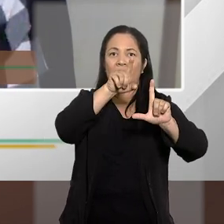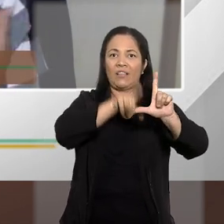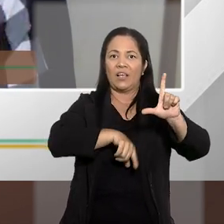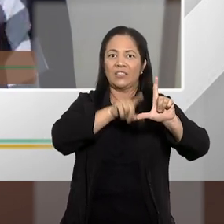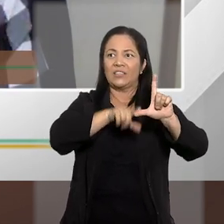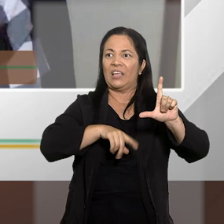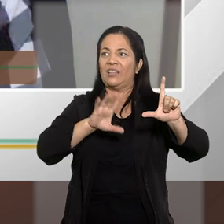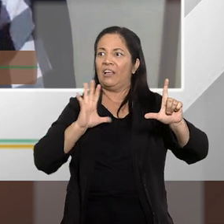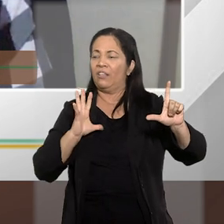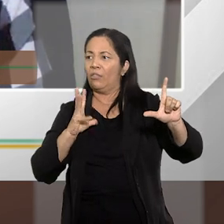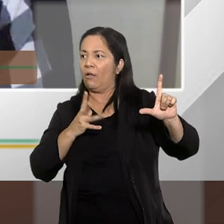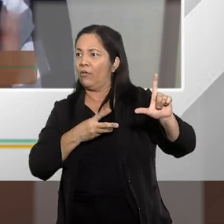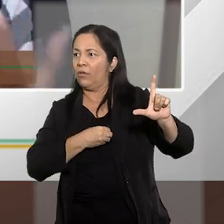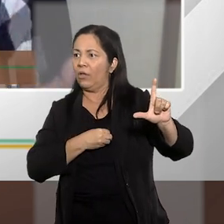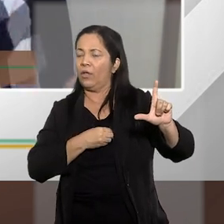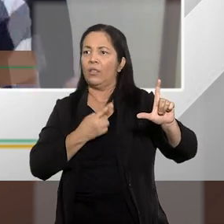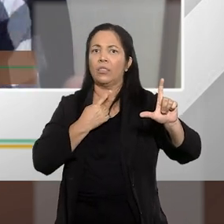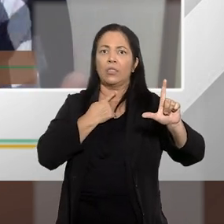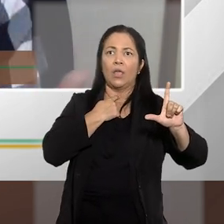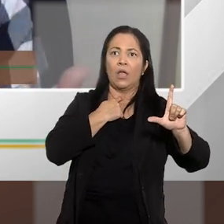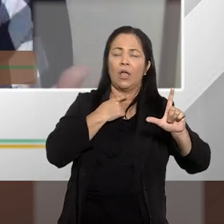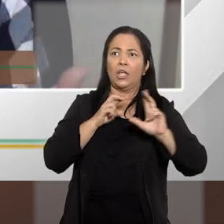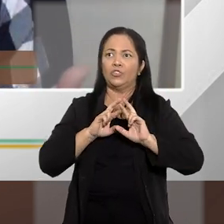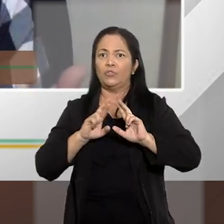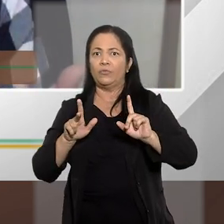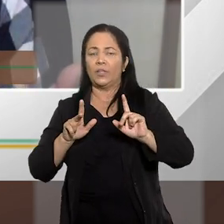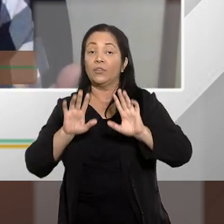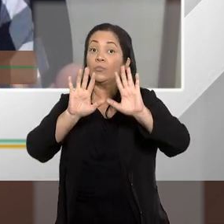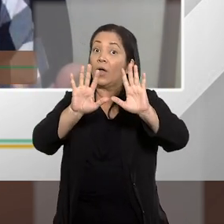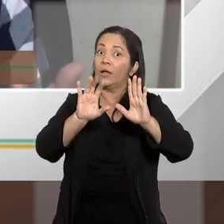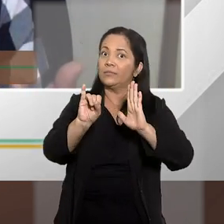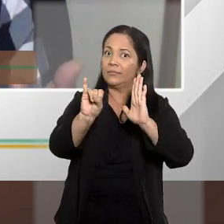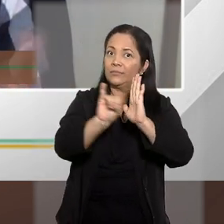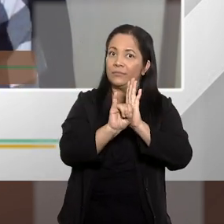travesti e transexual? Então, assim, são duas identidades